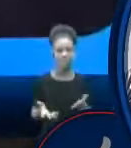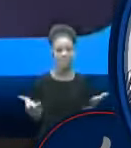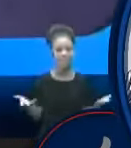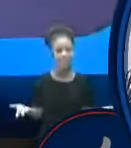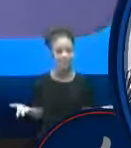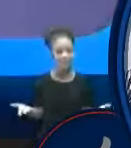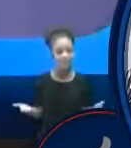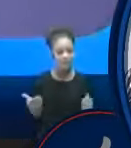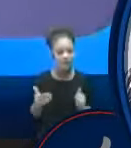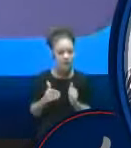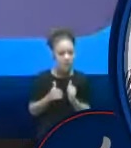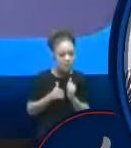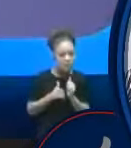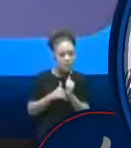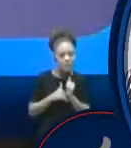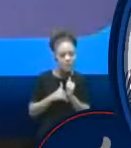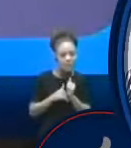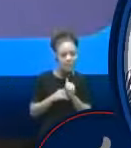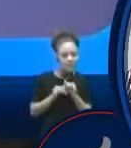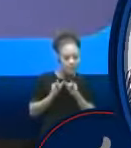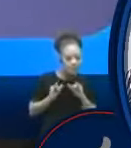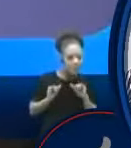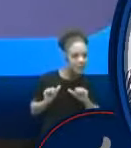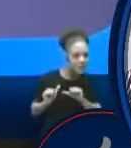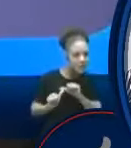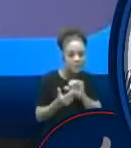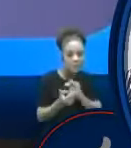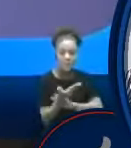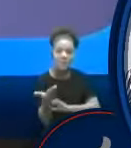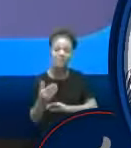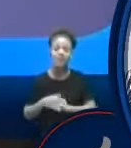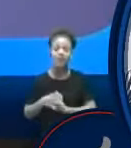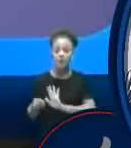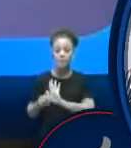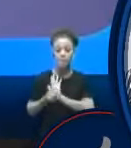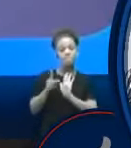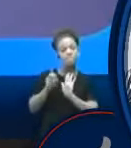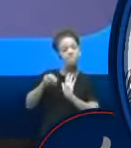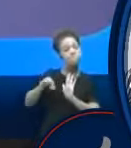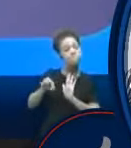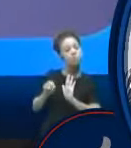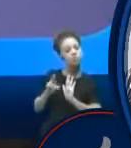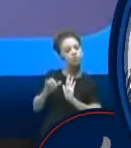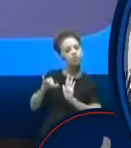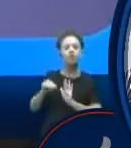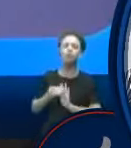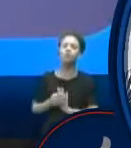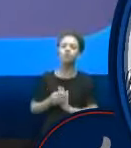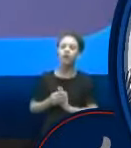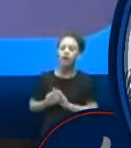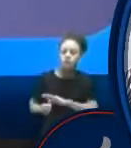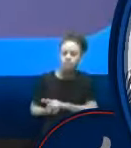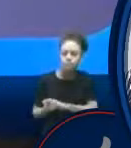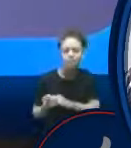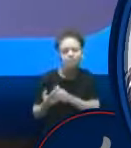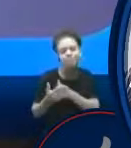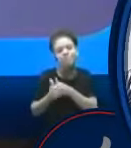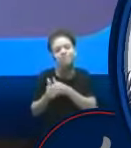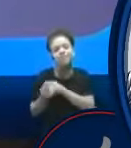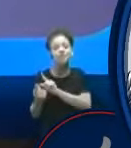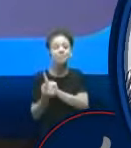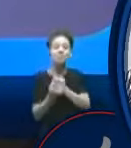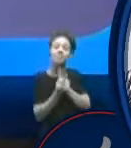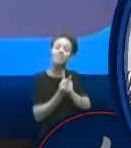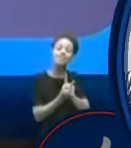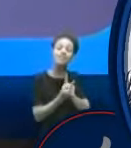Pessoal, eu guardei para o final uma mudança muito importante que fizemos na marca. Galera, bora dar like aí, 200 pessoas longeva, aí na live. Querida pelos